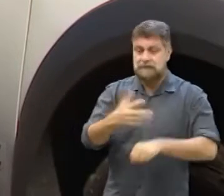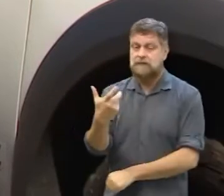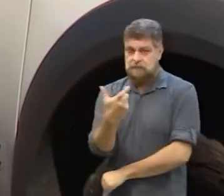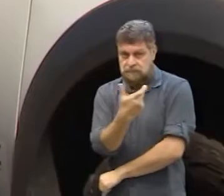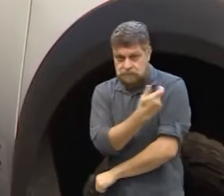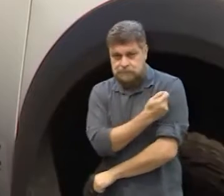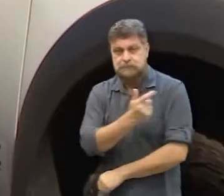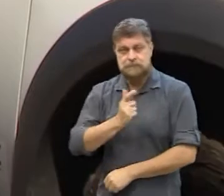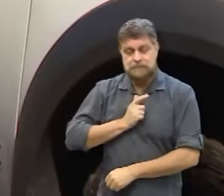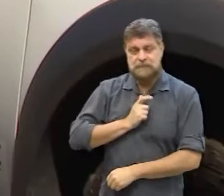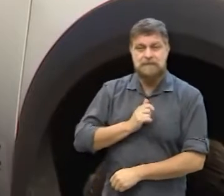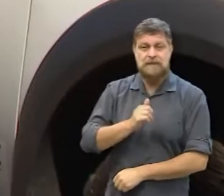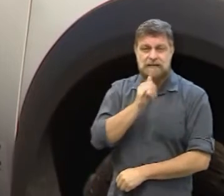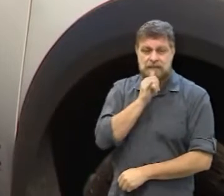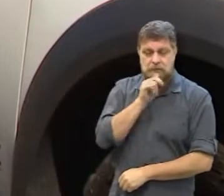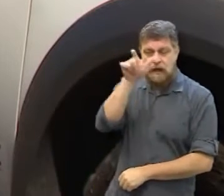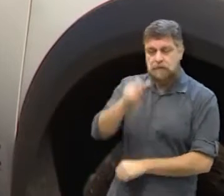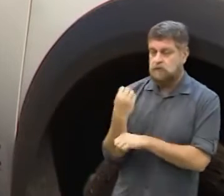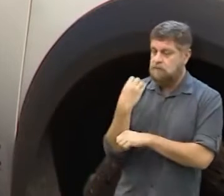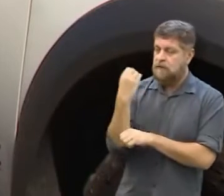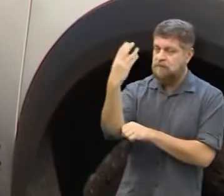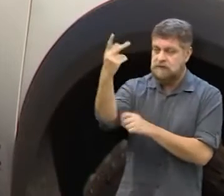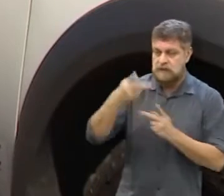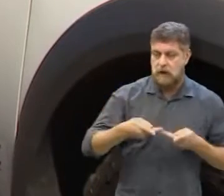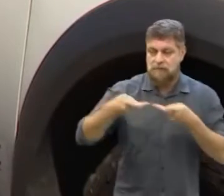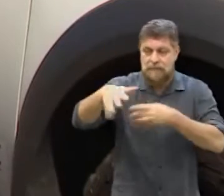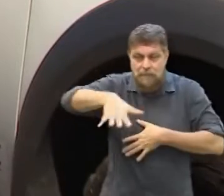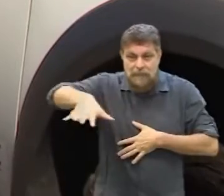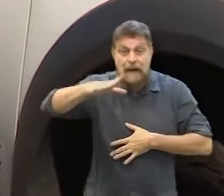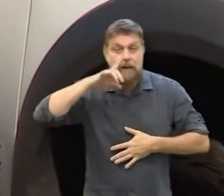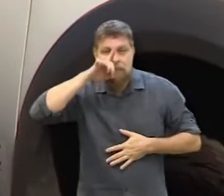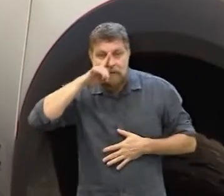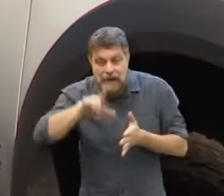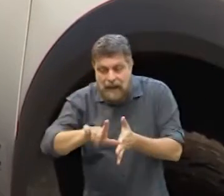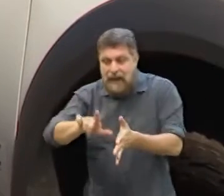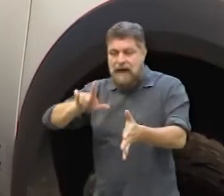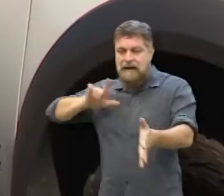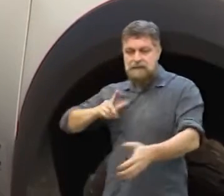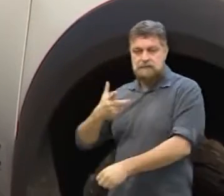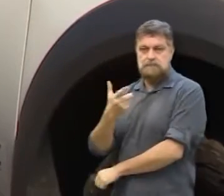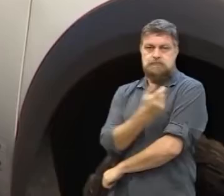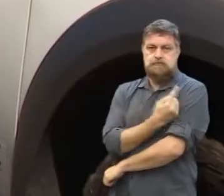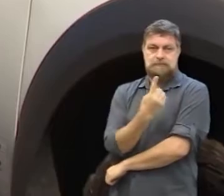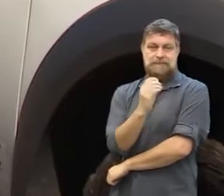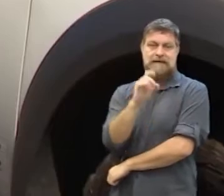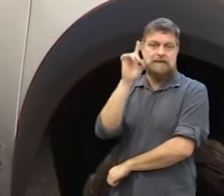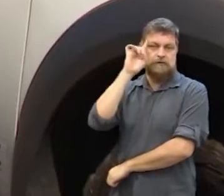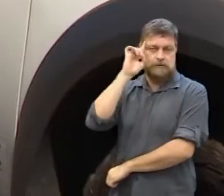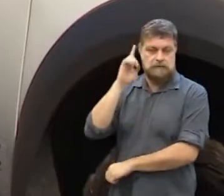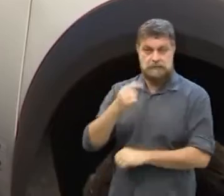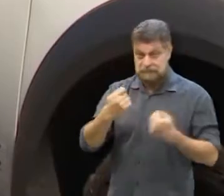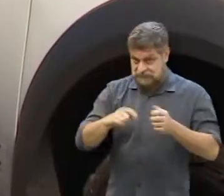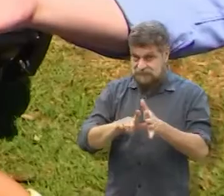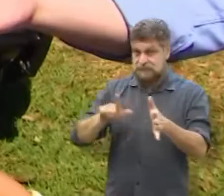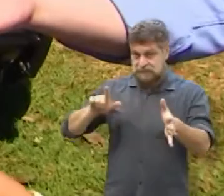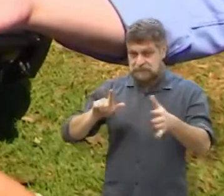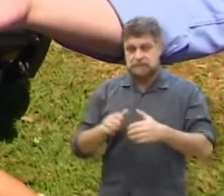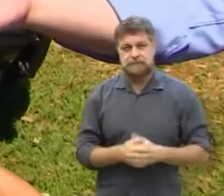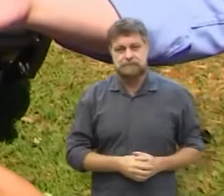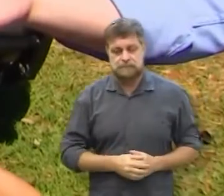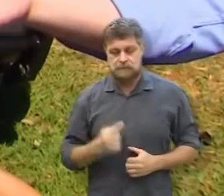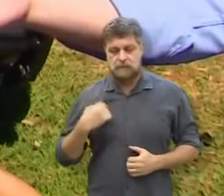tem vacina. E caso a pessoa vá viajar ou visitar uma área de risco, ela deve tomar a dose 10 dias antes.